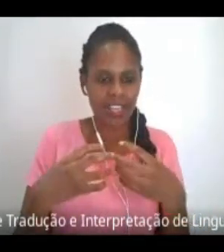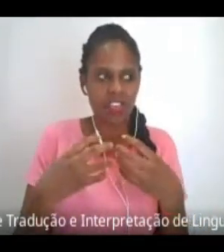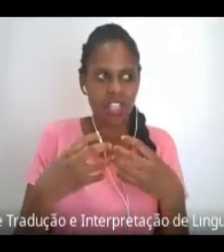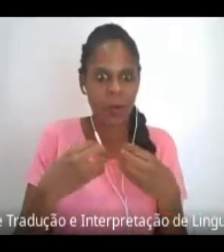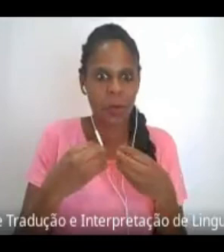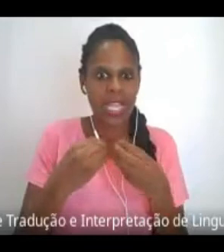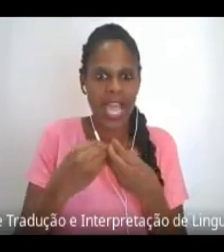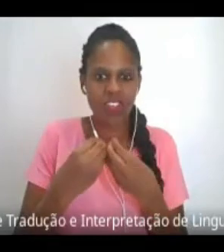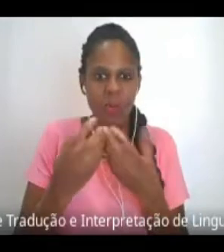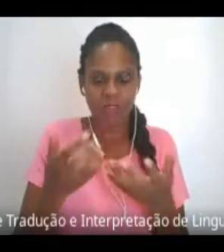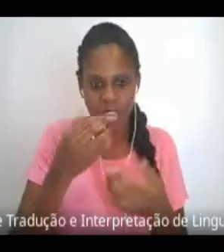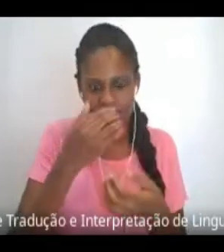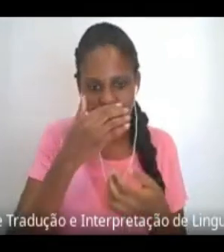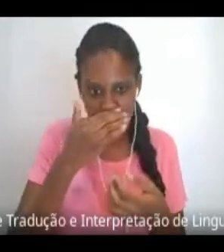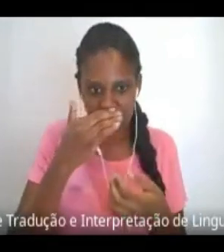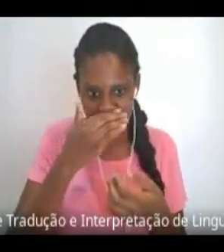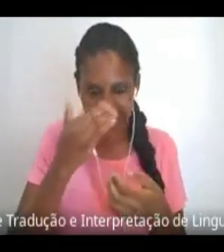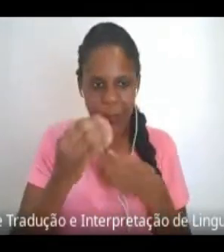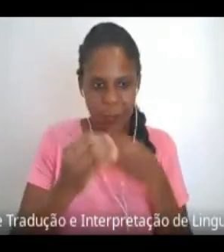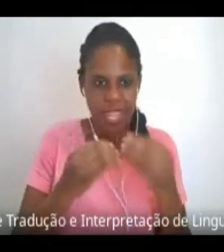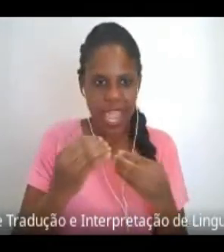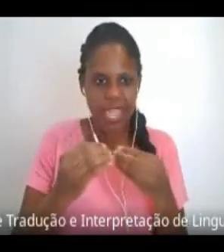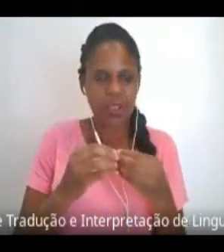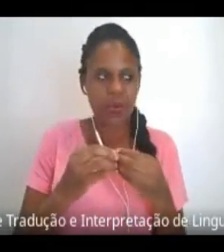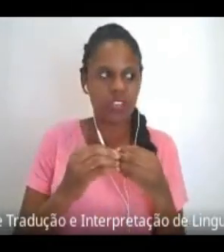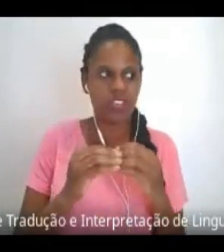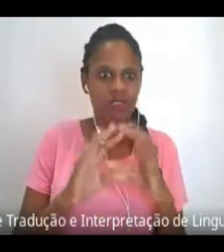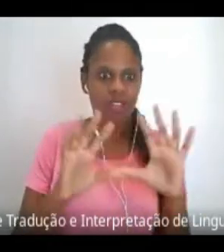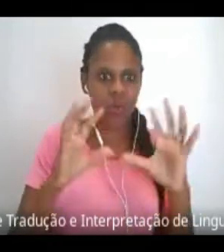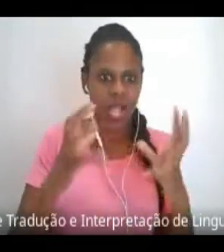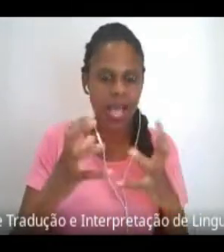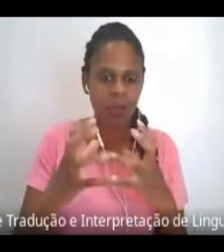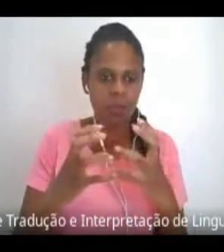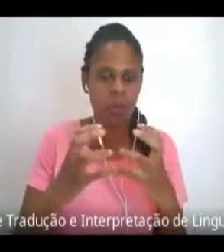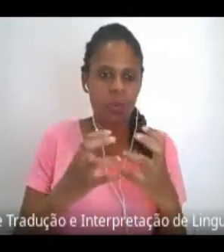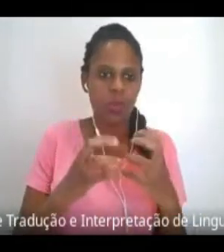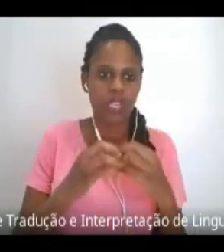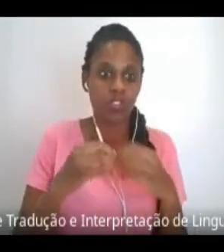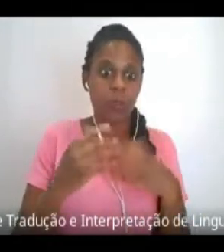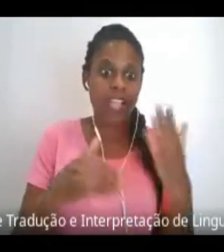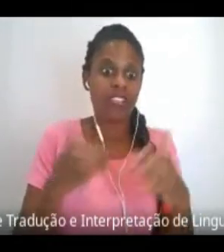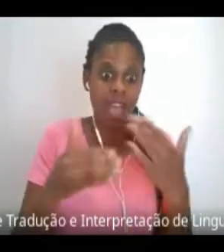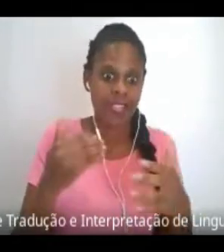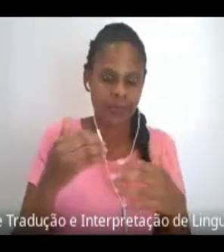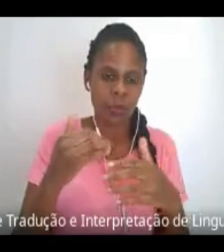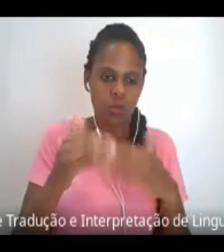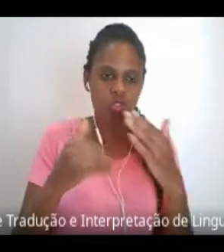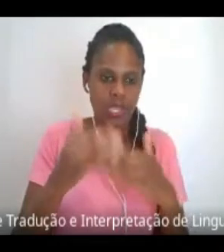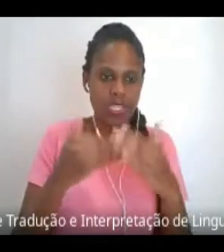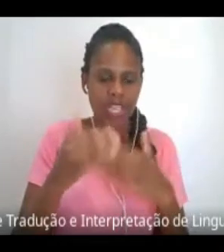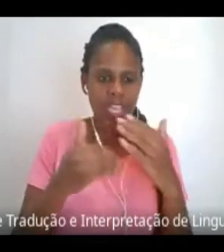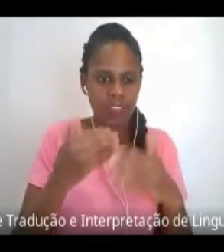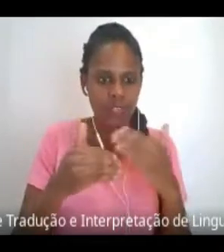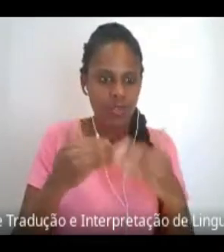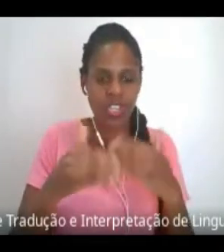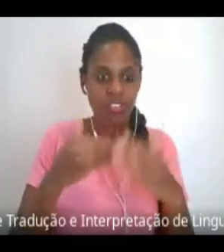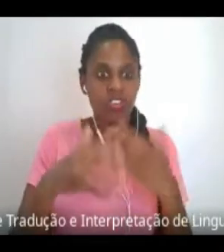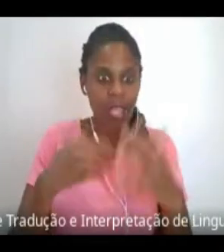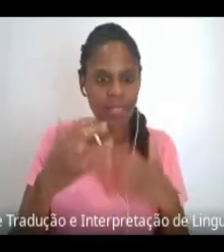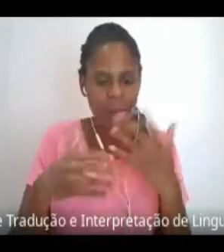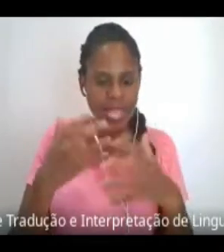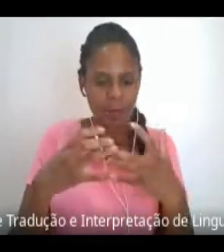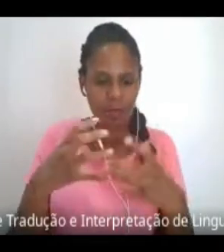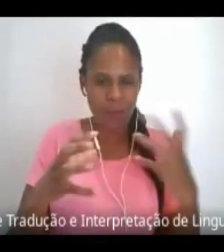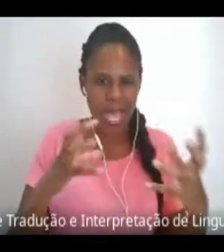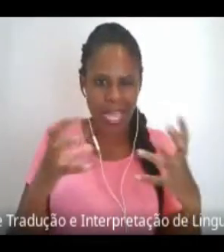tem propriedade para falar sobre, né? Então, a gente vai focar no público que a gente mais faz, em produções de vídeos que a